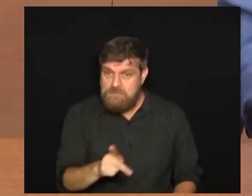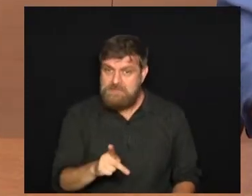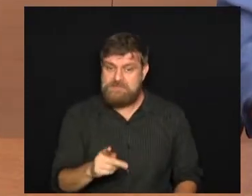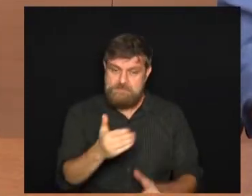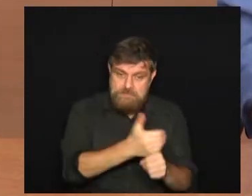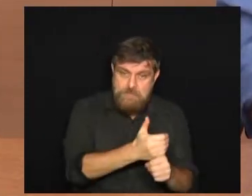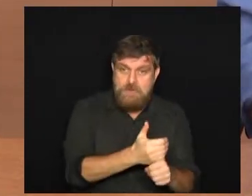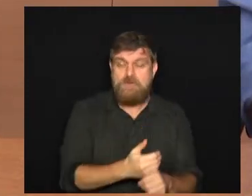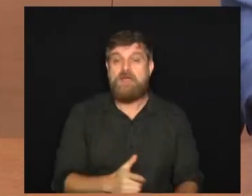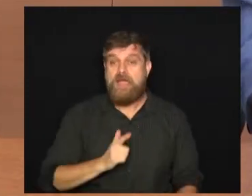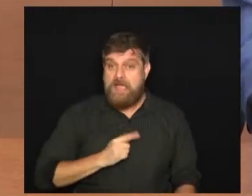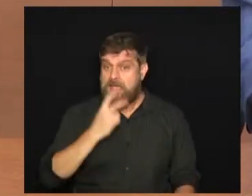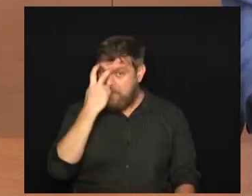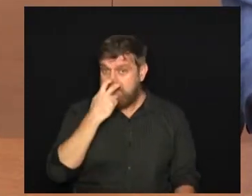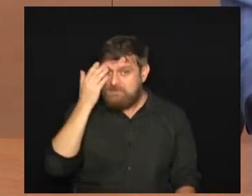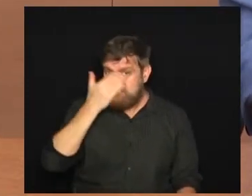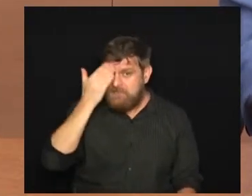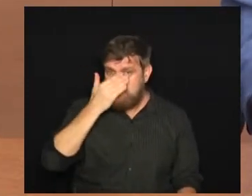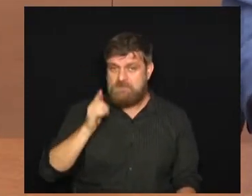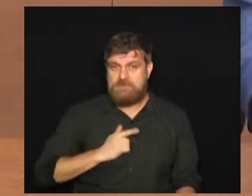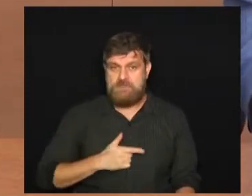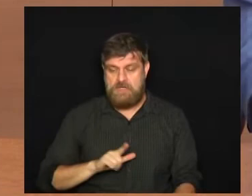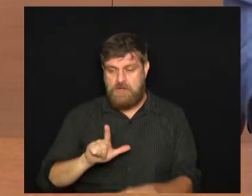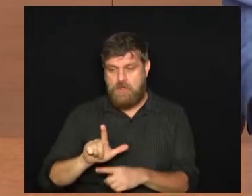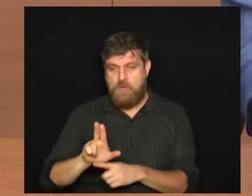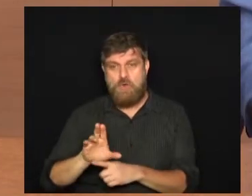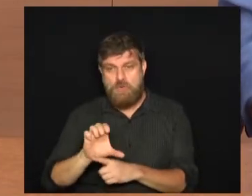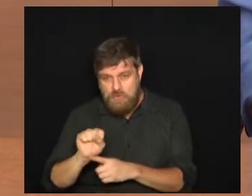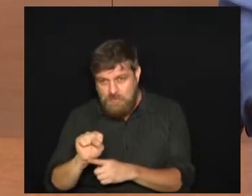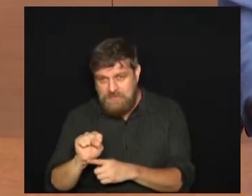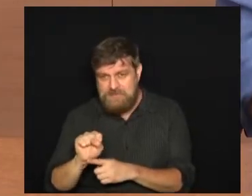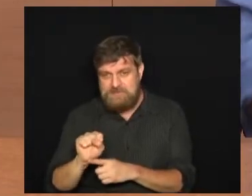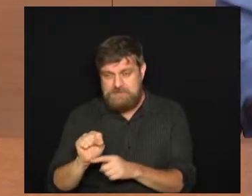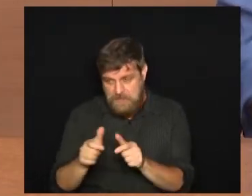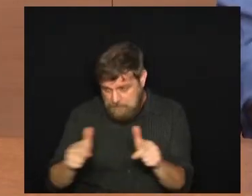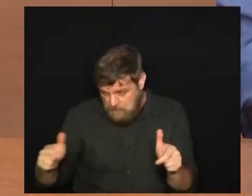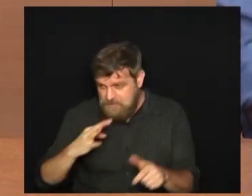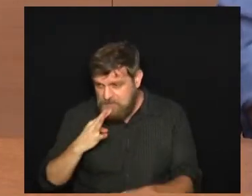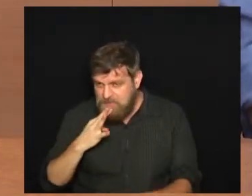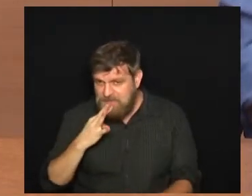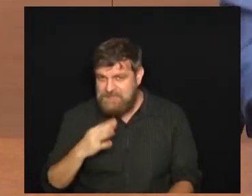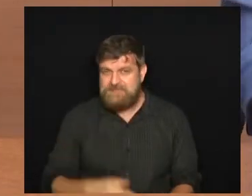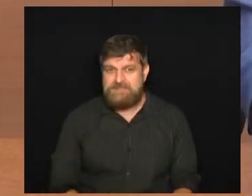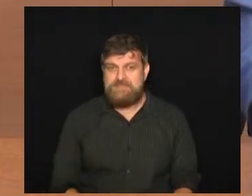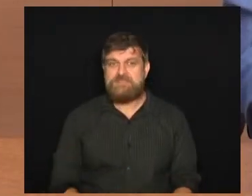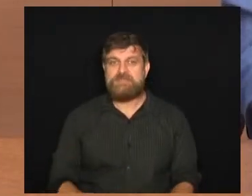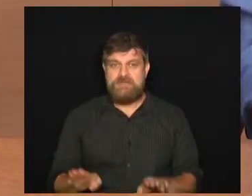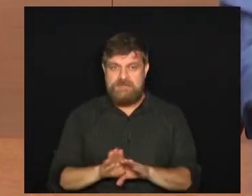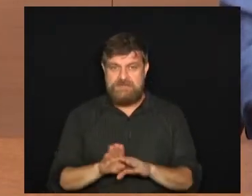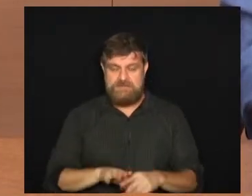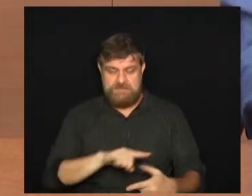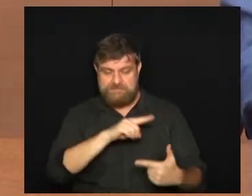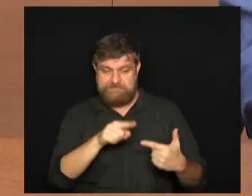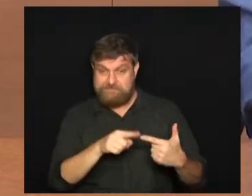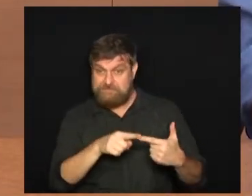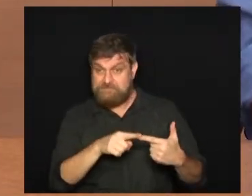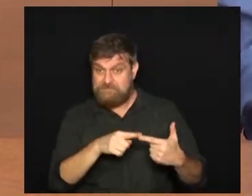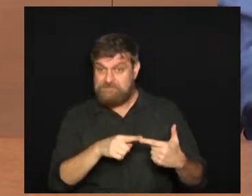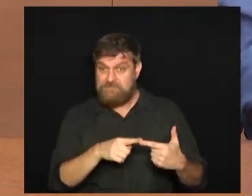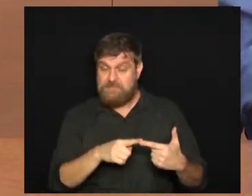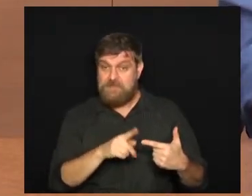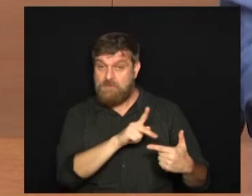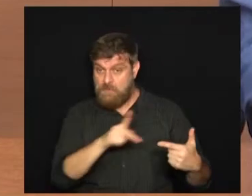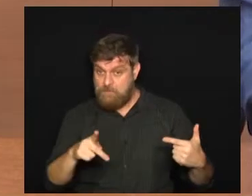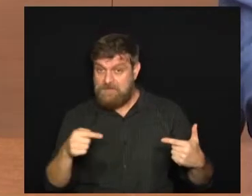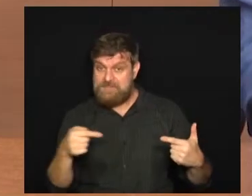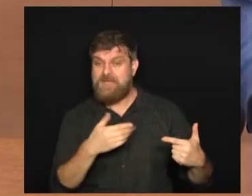No caso, que sou eu, o presidente, e o Luiz Rodrigues, acho que todos conhecem aqui, a maioria conhece. O Luiz é parceirão, meu amigo